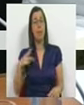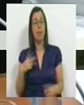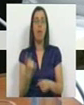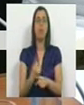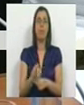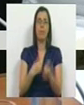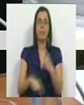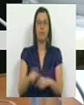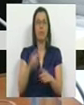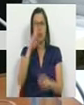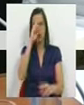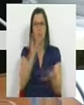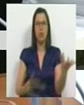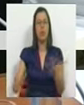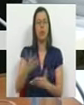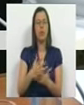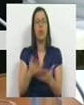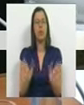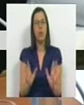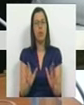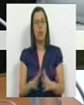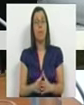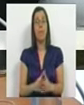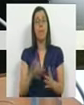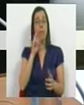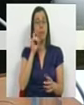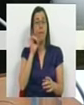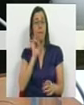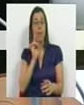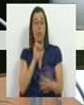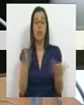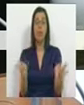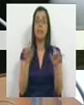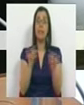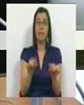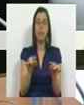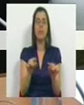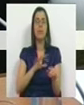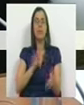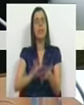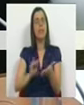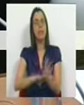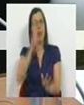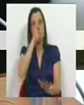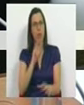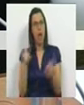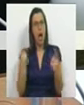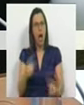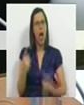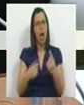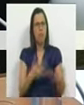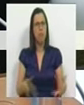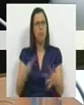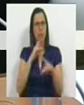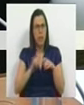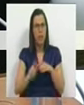bem como para o esforço envolvido na sua proteção e valorização. E nesse sentido, Sr. Secretário de Estado, existe alguma